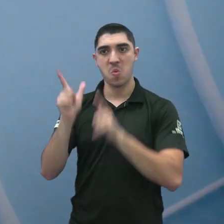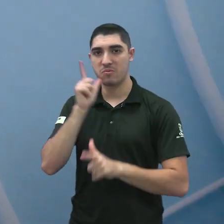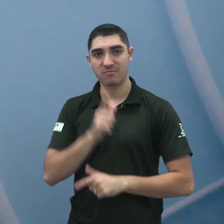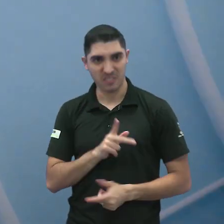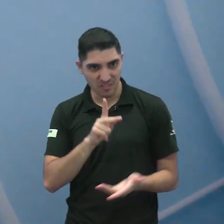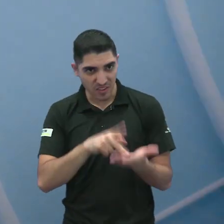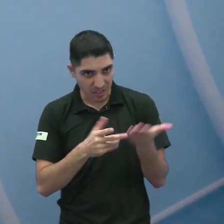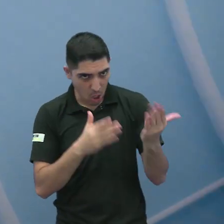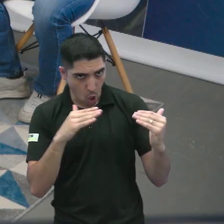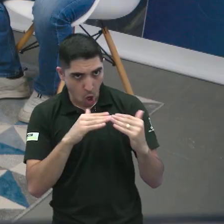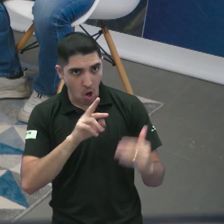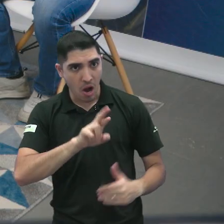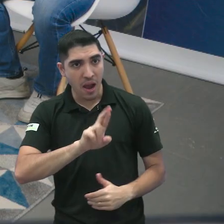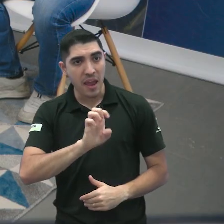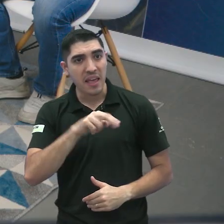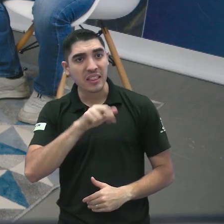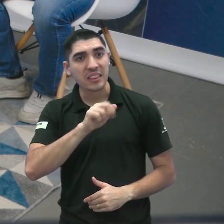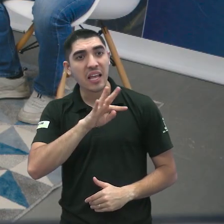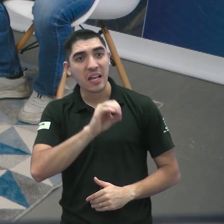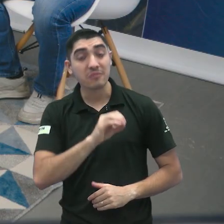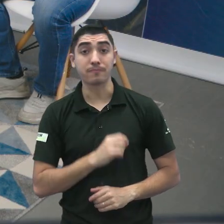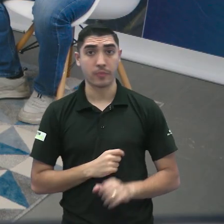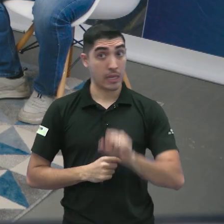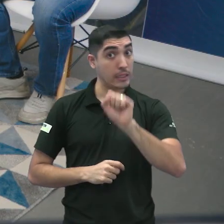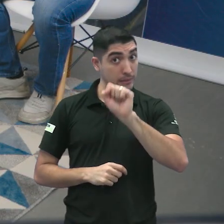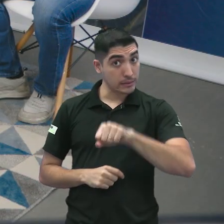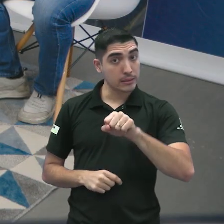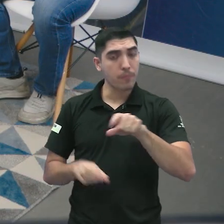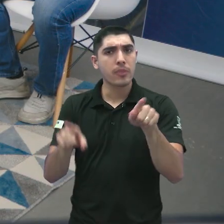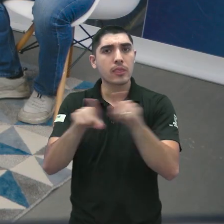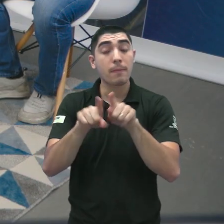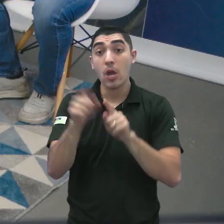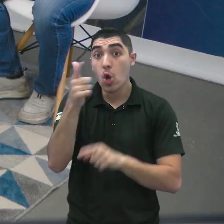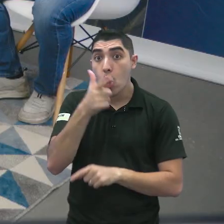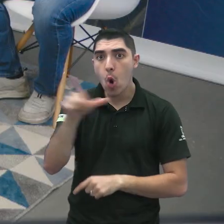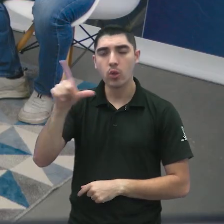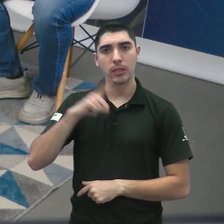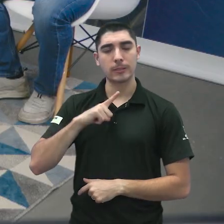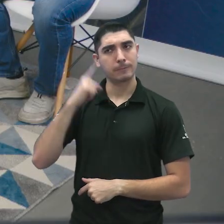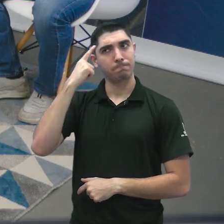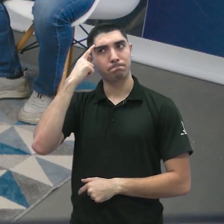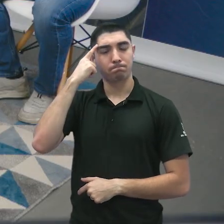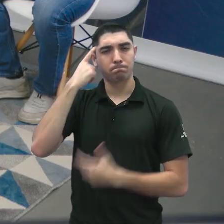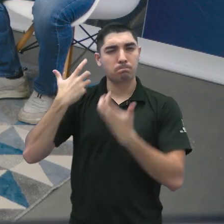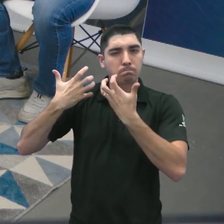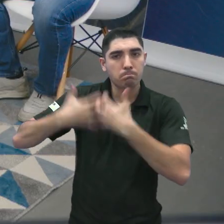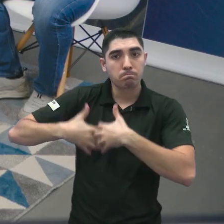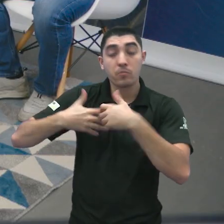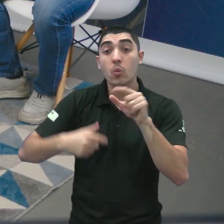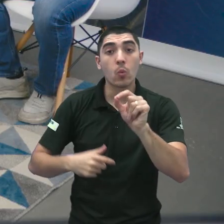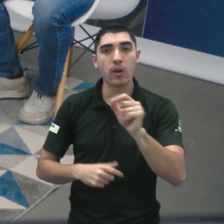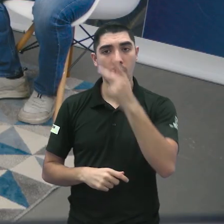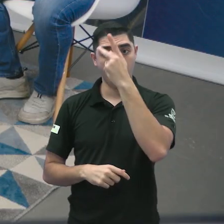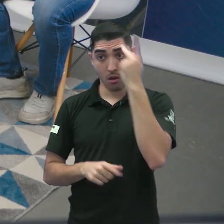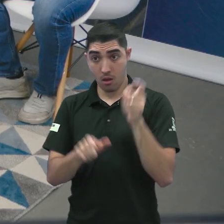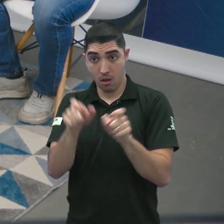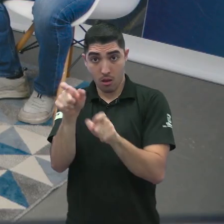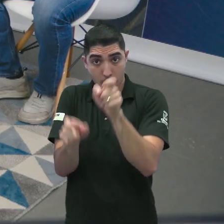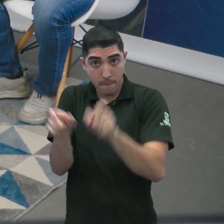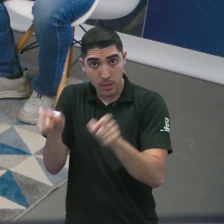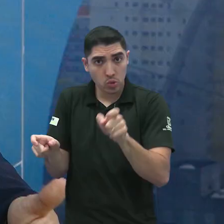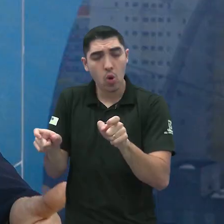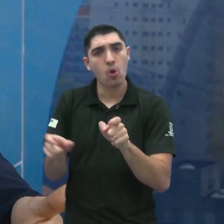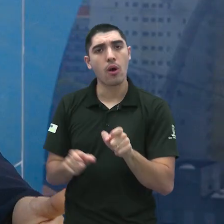Renato? Sim, eu acho que e isso também traz um outro questionamento, né, que é muito recente, que é o quanto é que as pessoas também estão